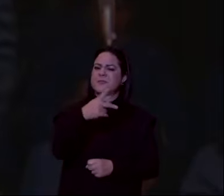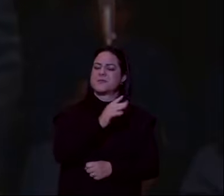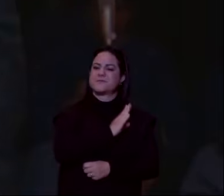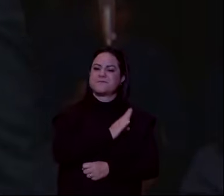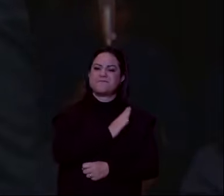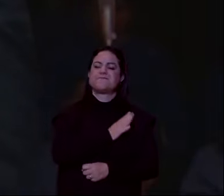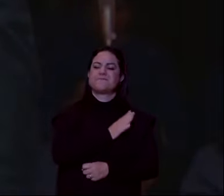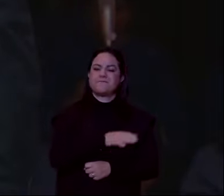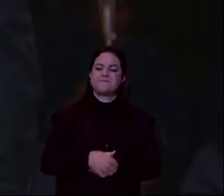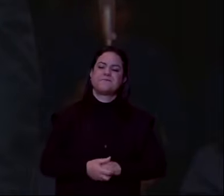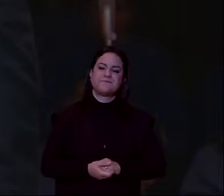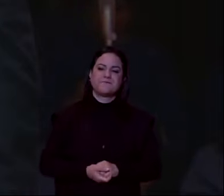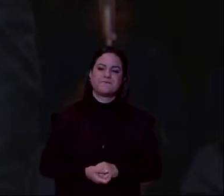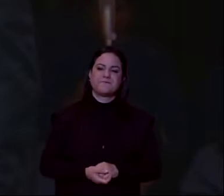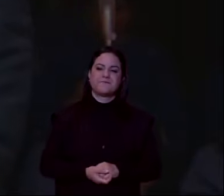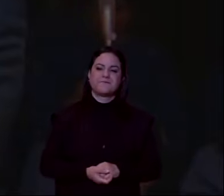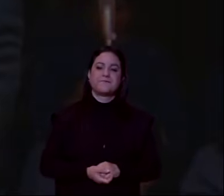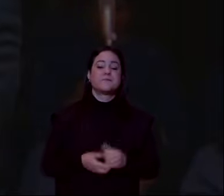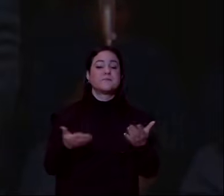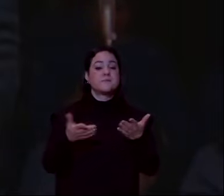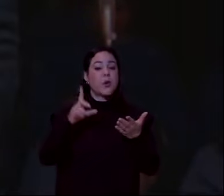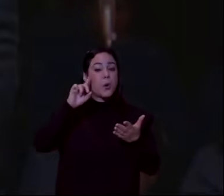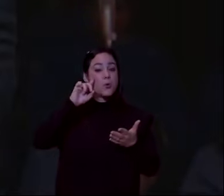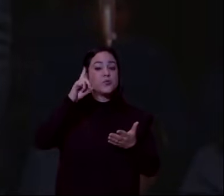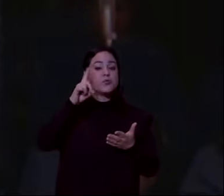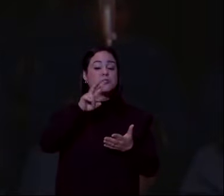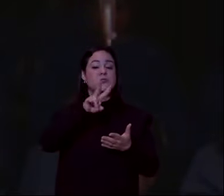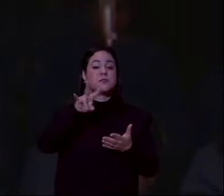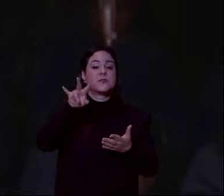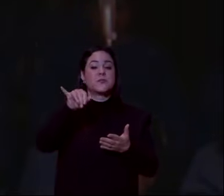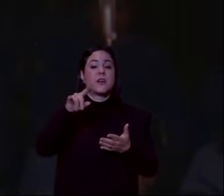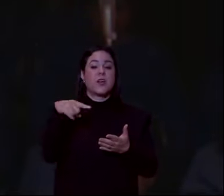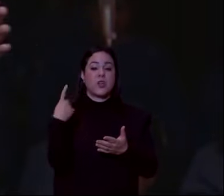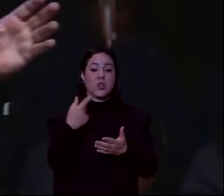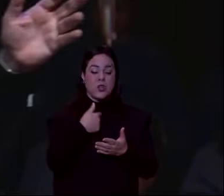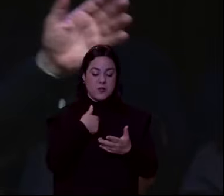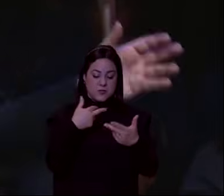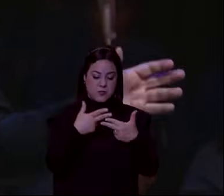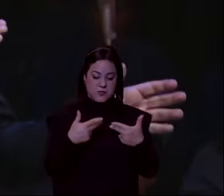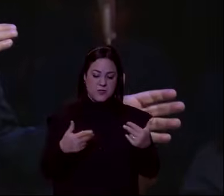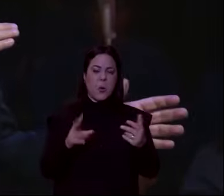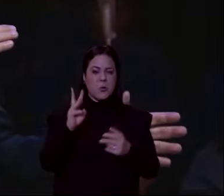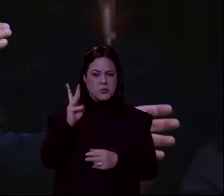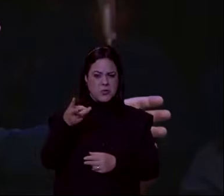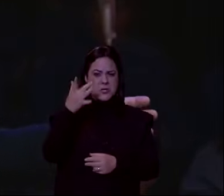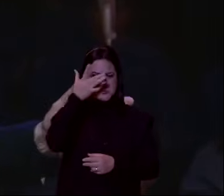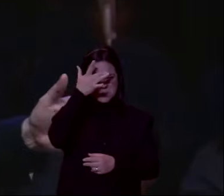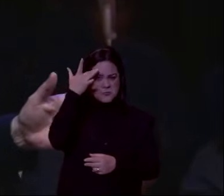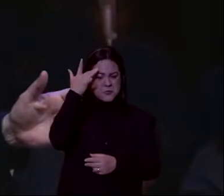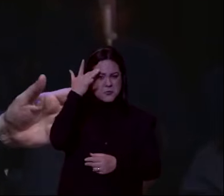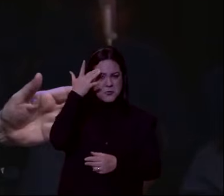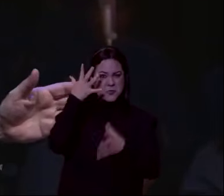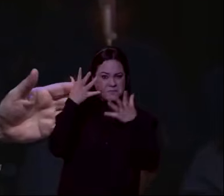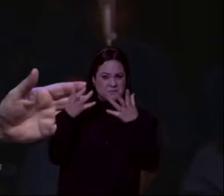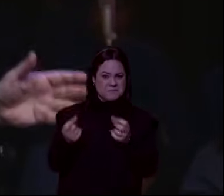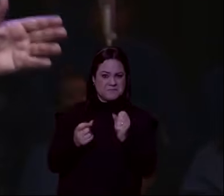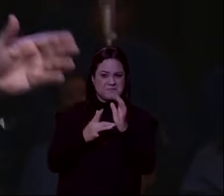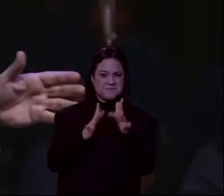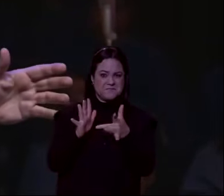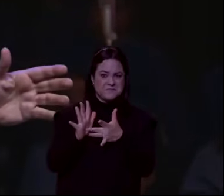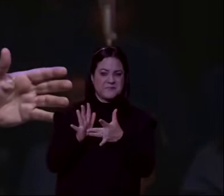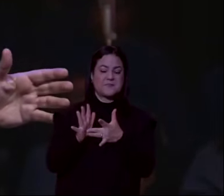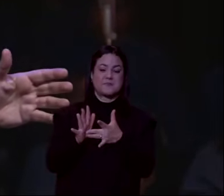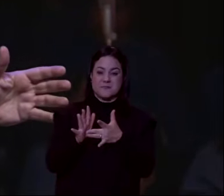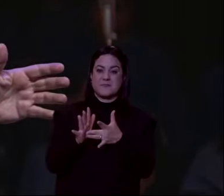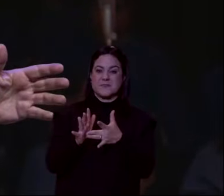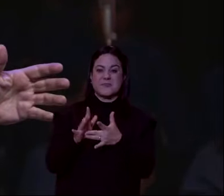seu coração. Hoje é o dia que a gente vai deixar de lado, como aqueles 3.000 homens fizeram